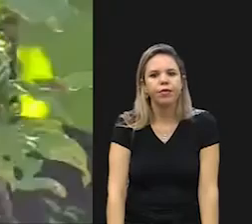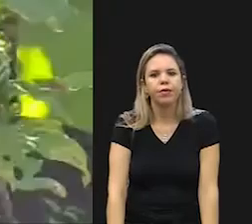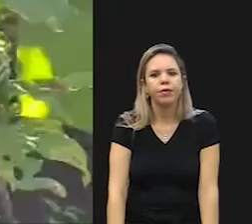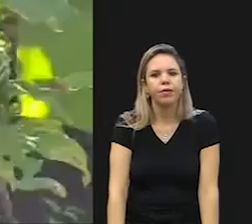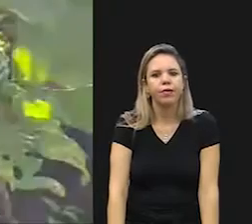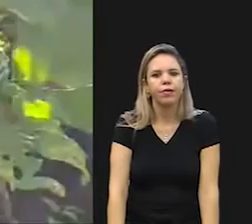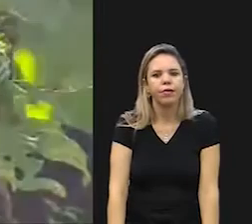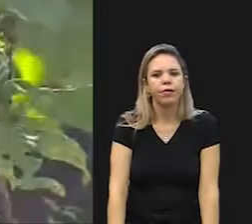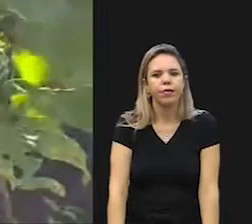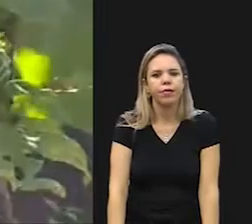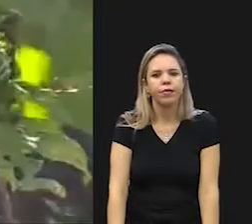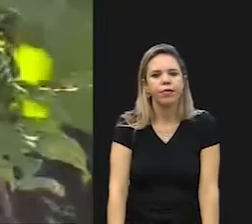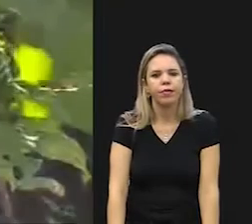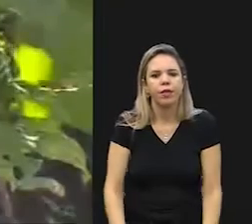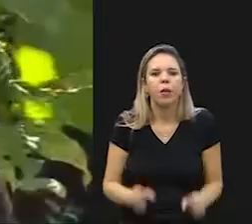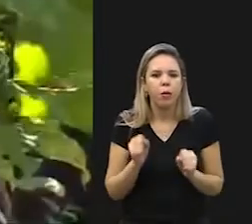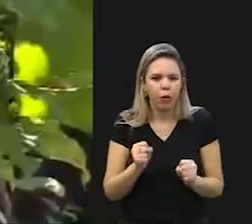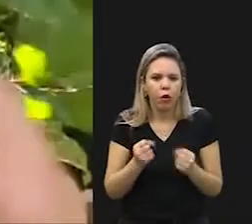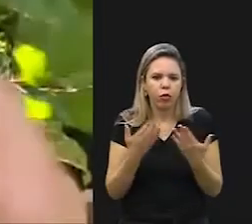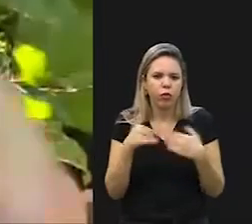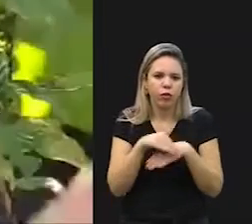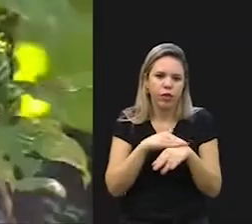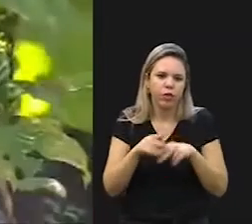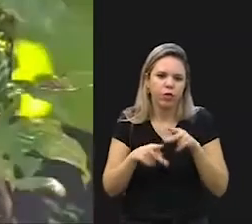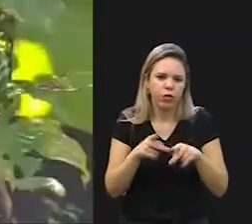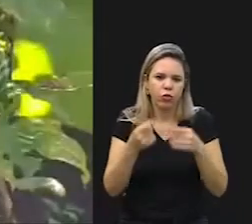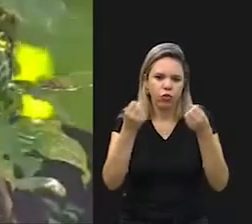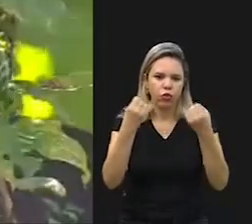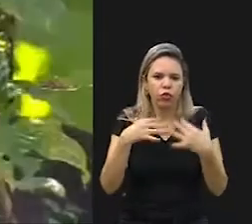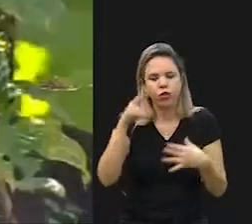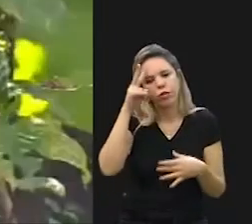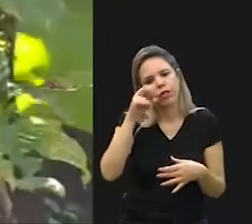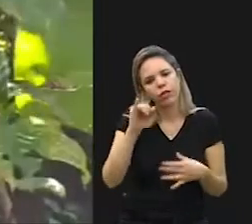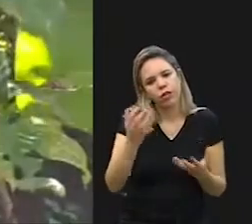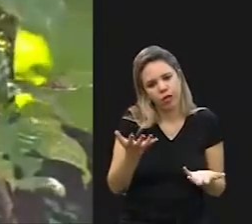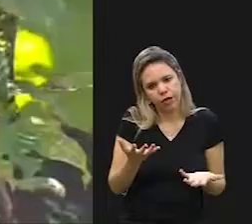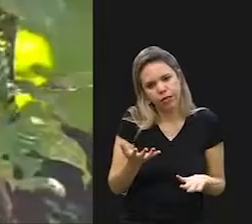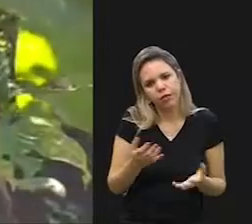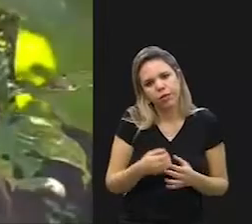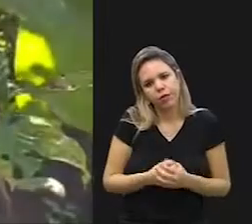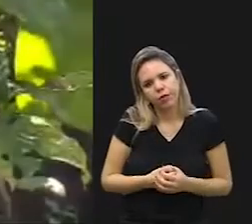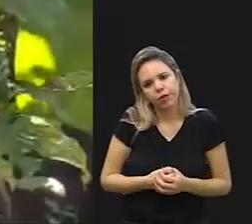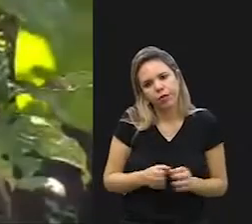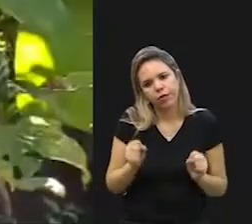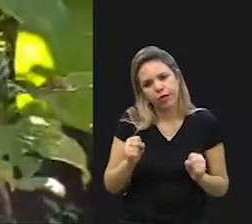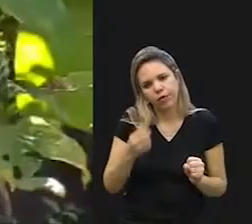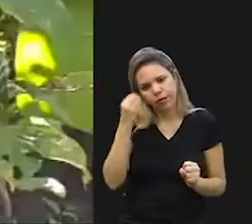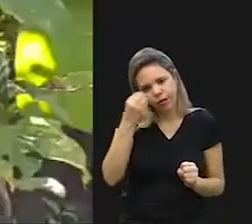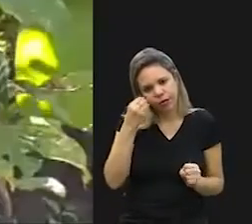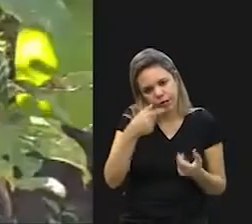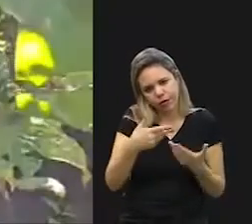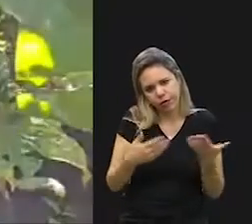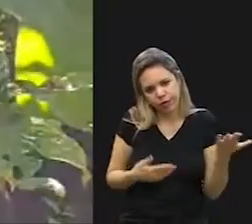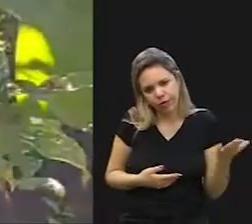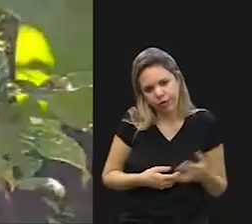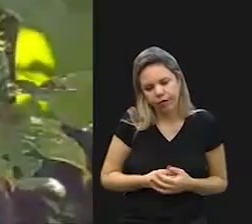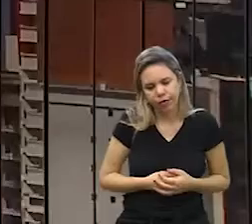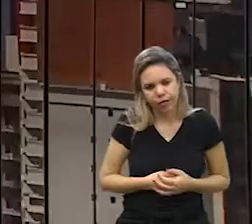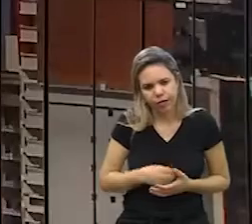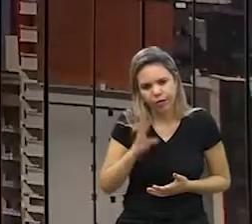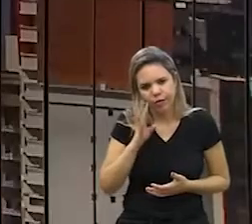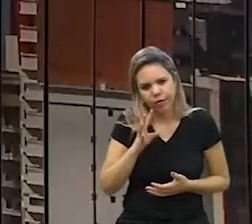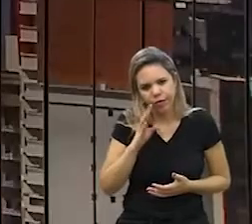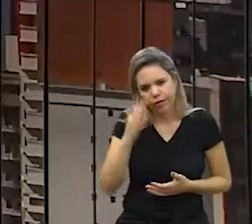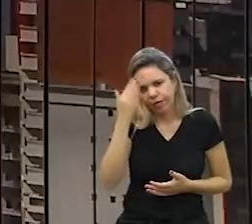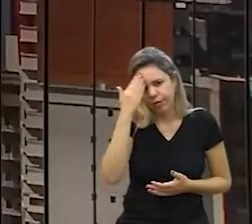victorf.augusto@gmail.com e lá eu posso conversar mais com as pessoas, contar mais histórias e vocês podem vivenciar mais coisas.